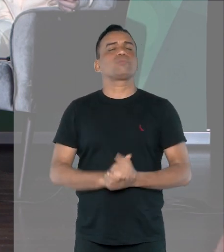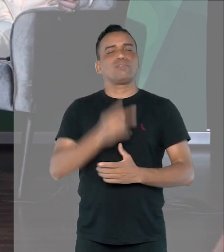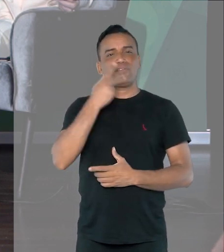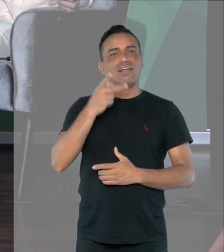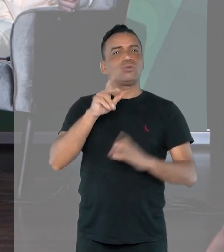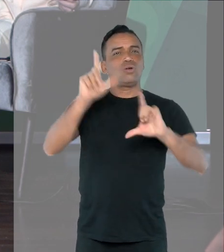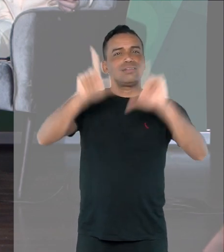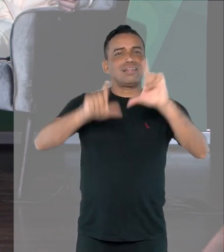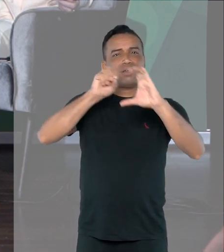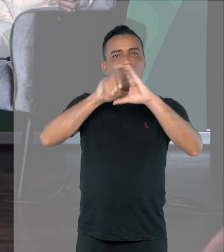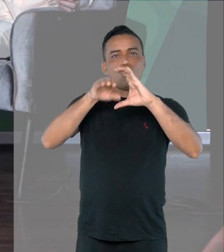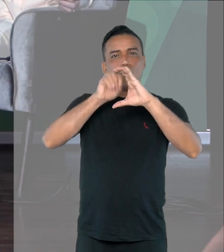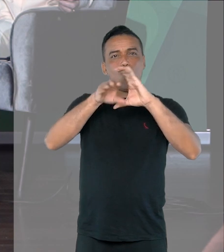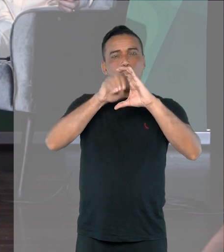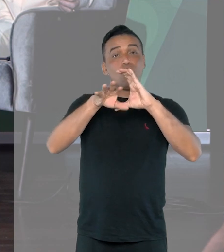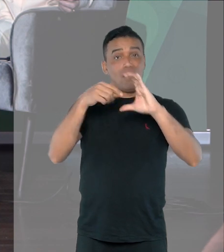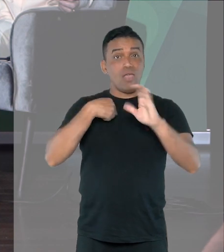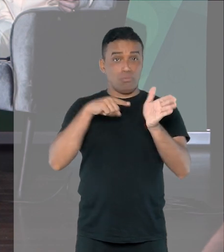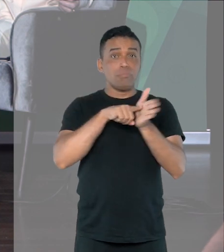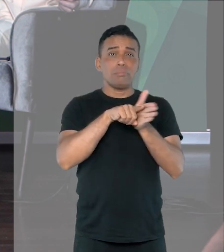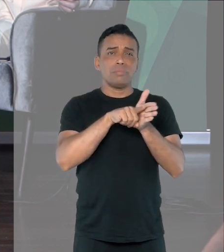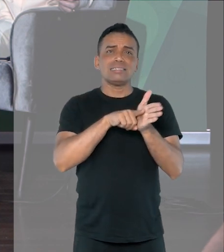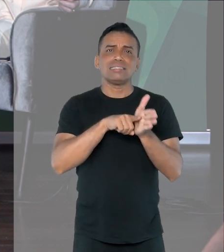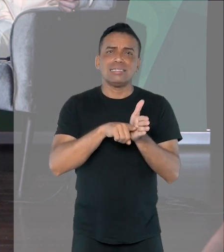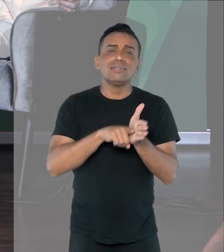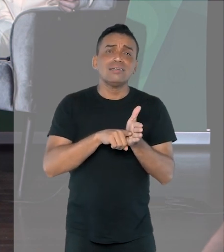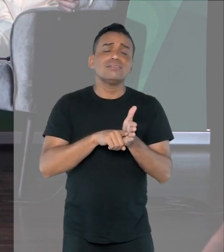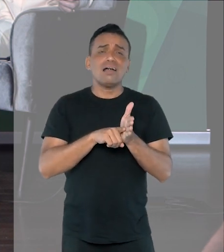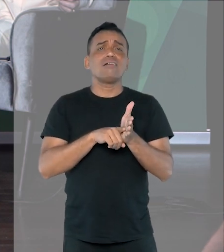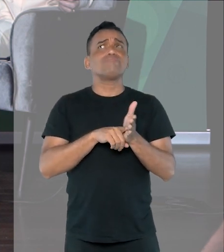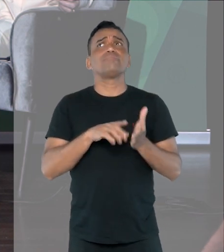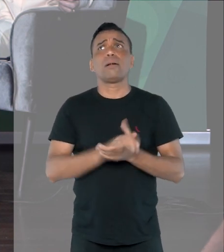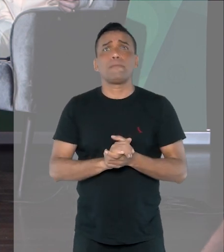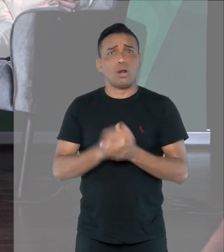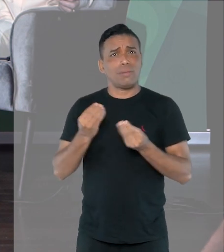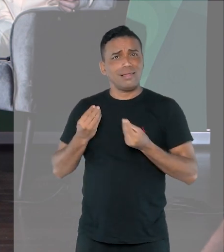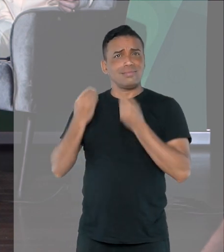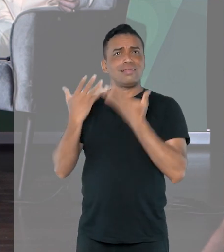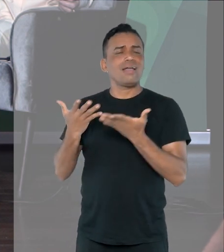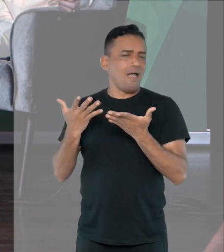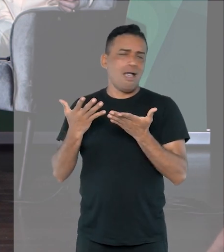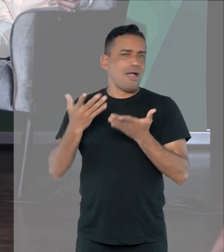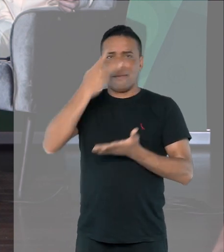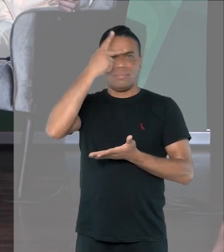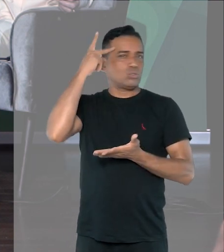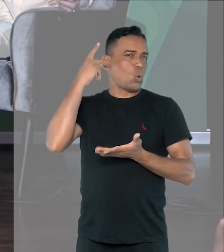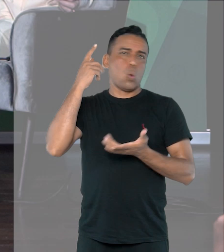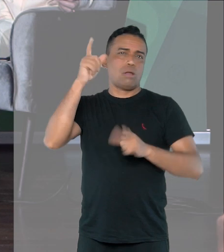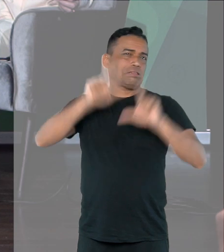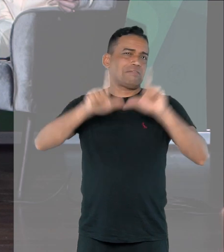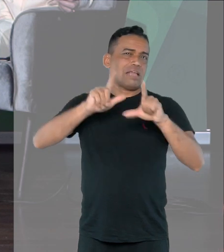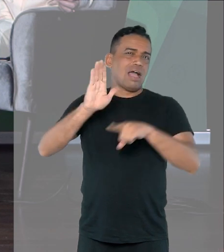justamente na Rede Globo, porque eu estou fazendo uma pesquisa para exatamente entregar para algum streaming sobre